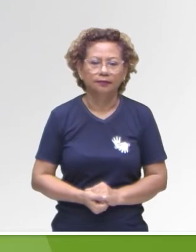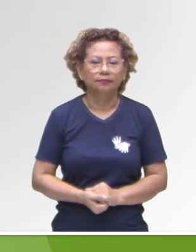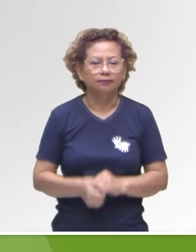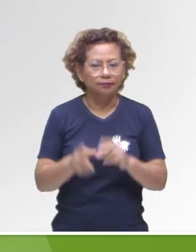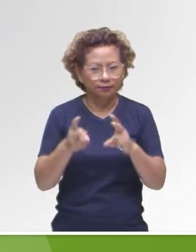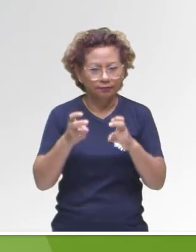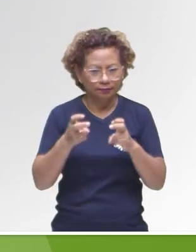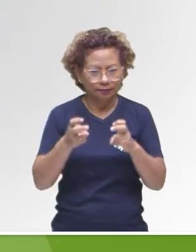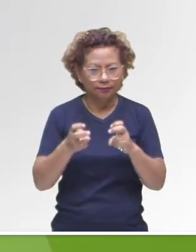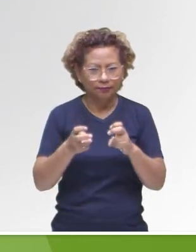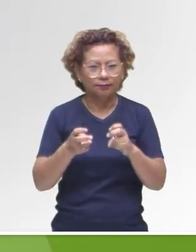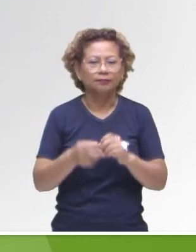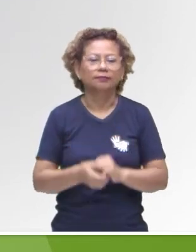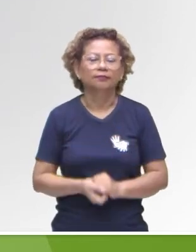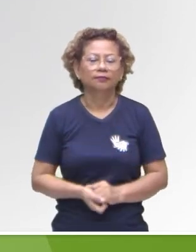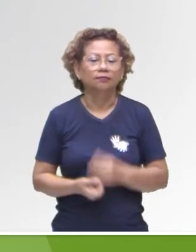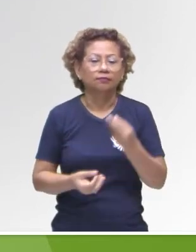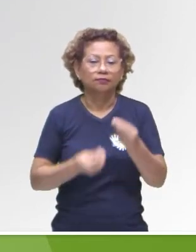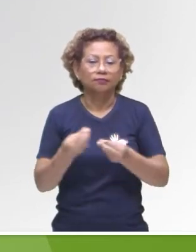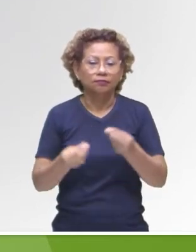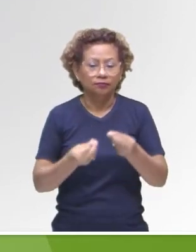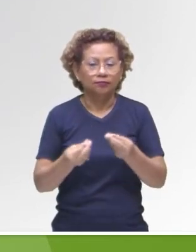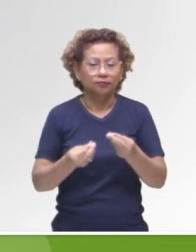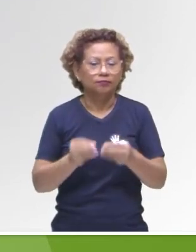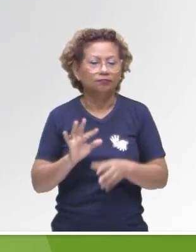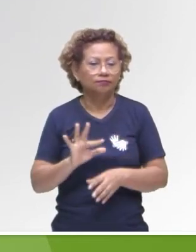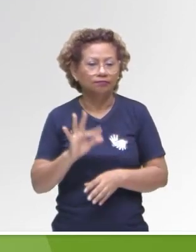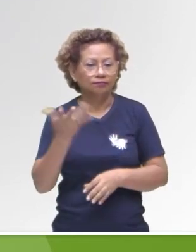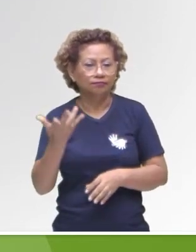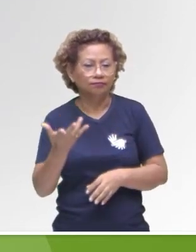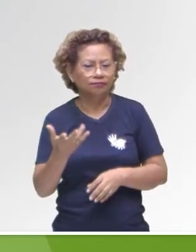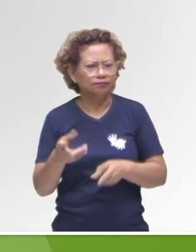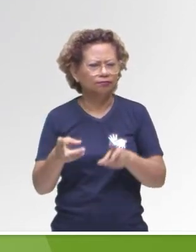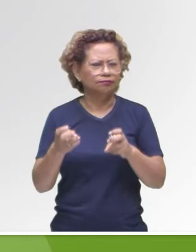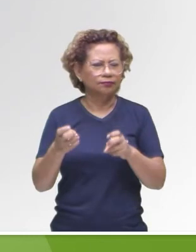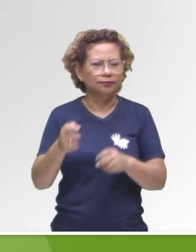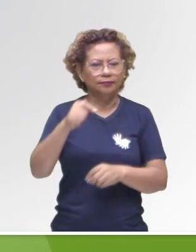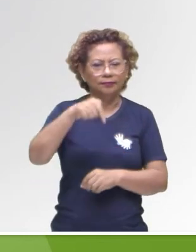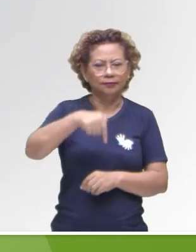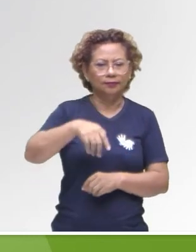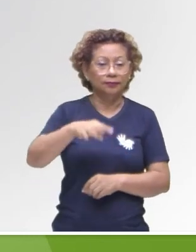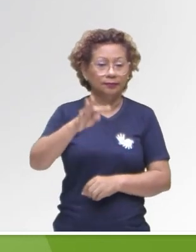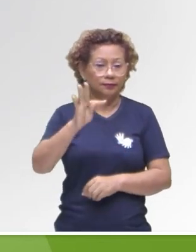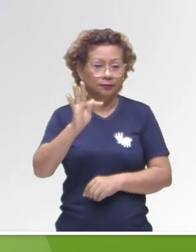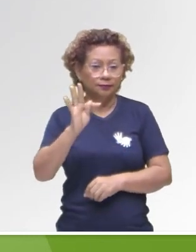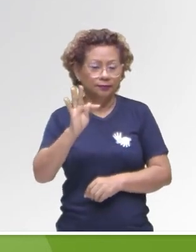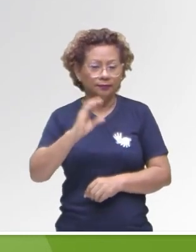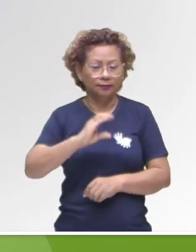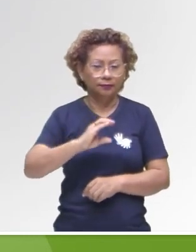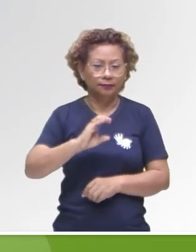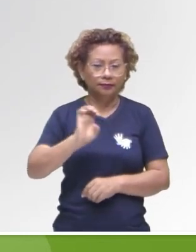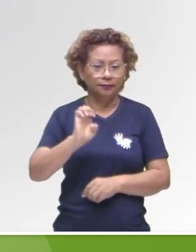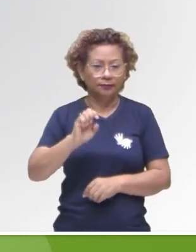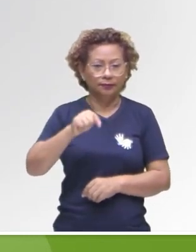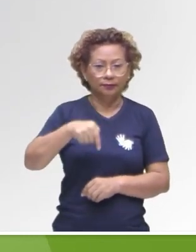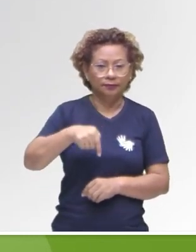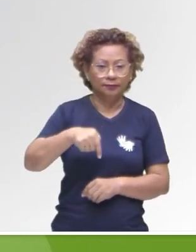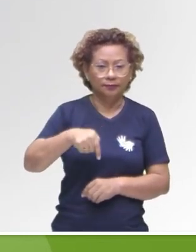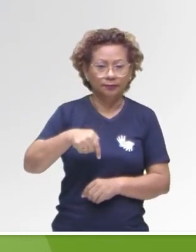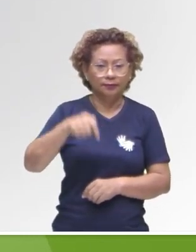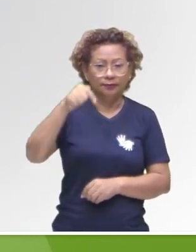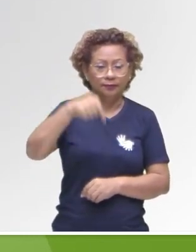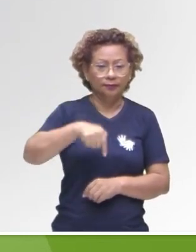capacitor 2, mais 1 sobre C3. C3 é o capacitor 3. Então, 1 sobre C é